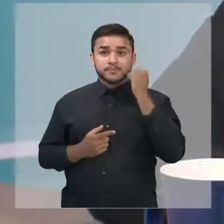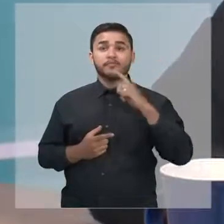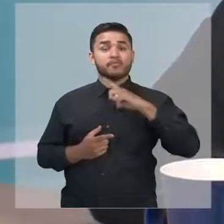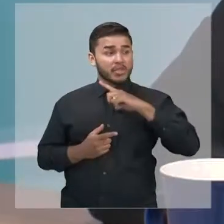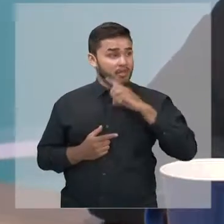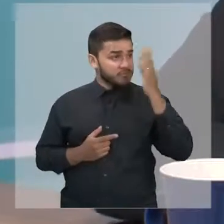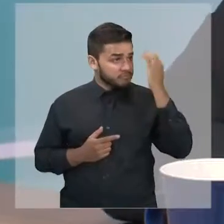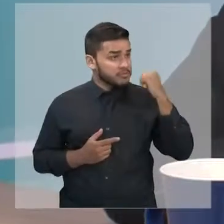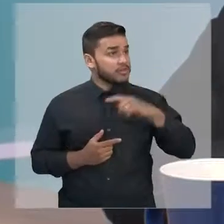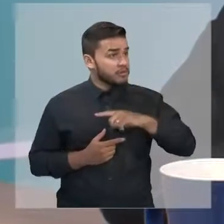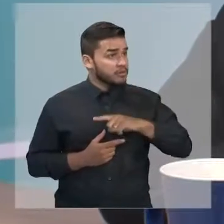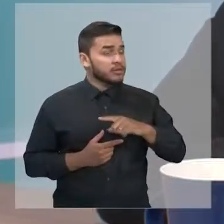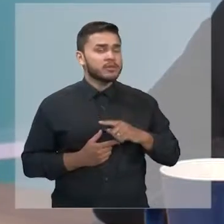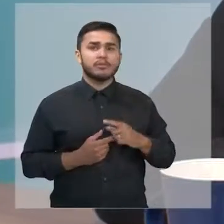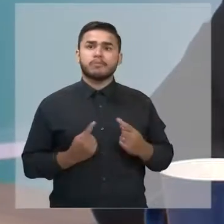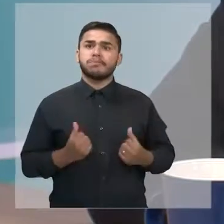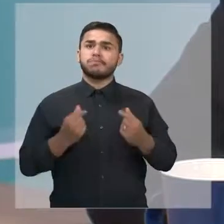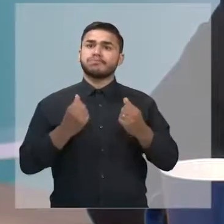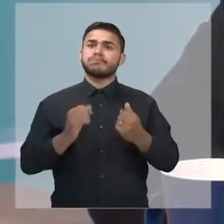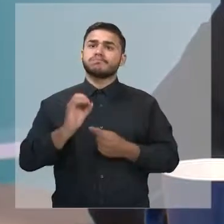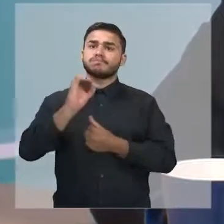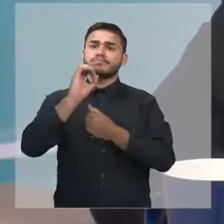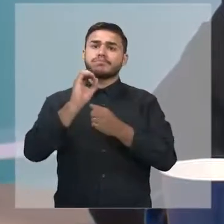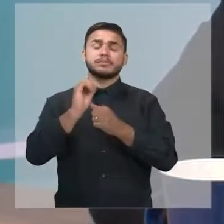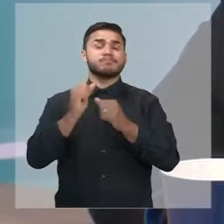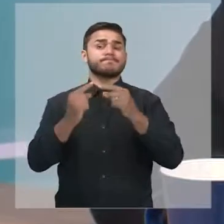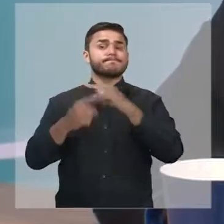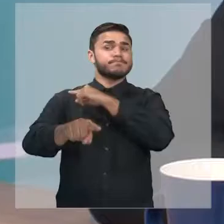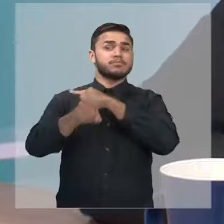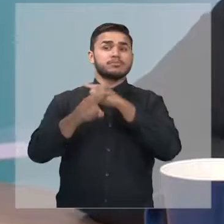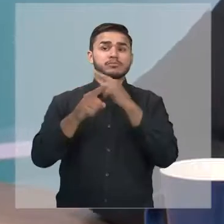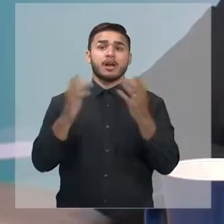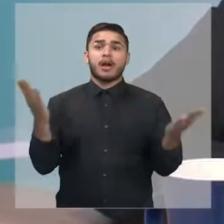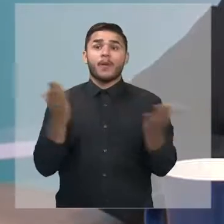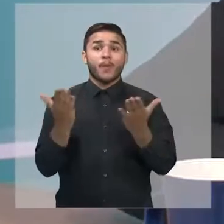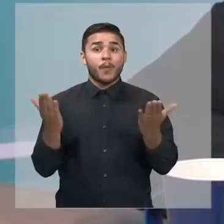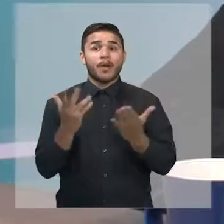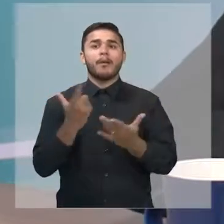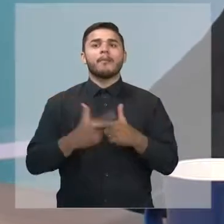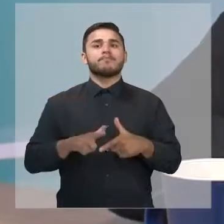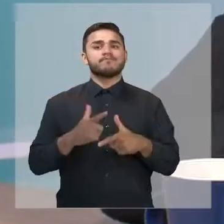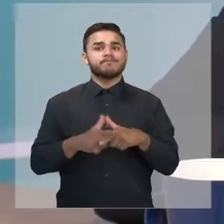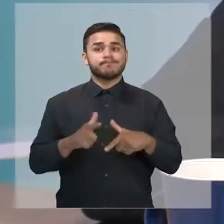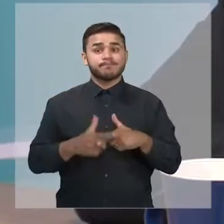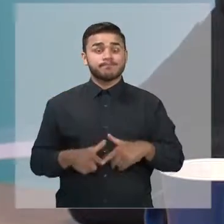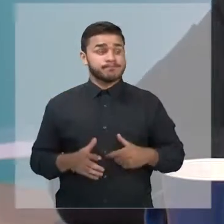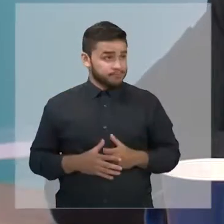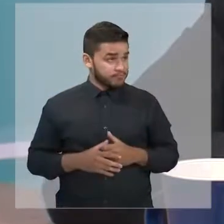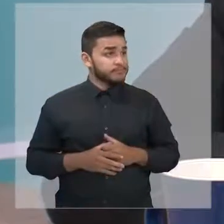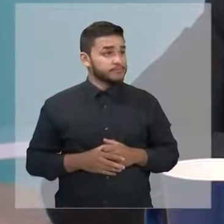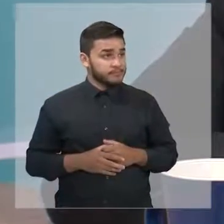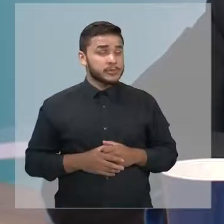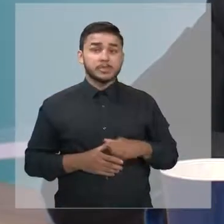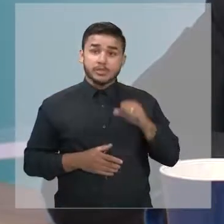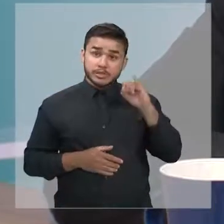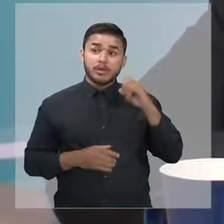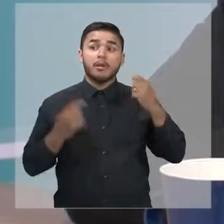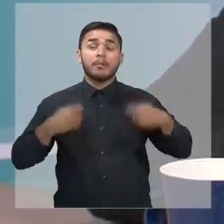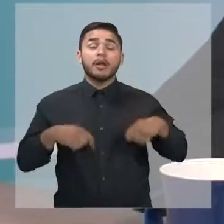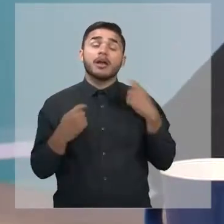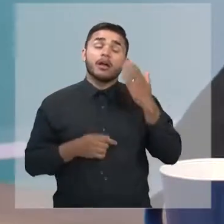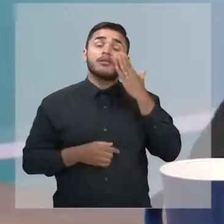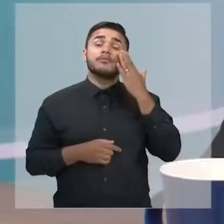nós precisamos? Acompanhar a aplicação do recurso público, acompanhar a formulação do